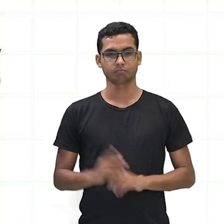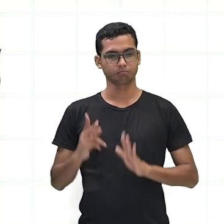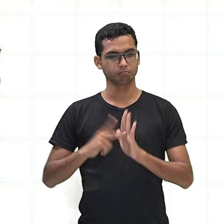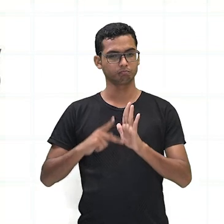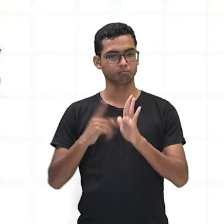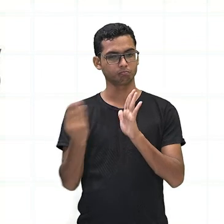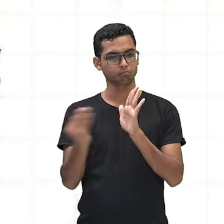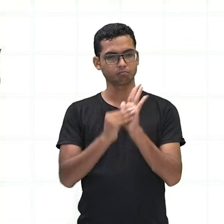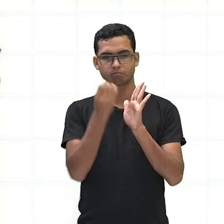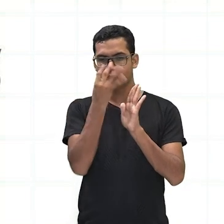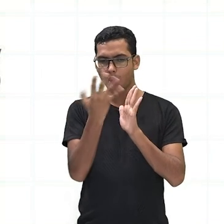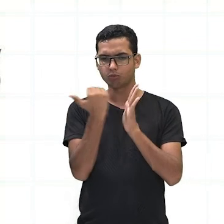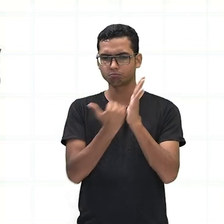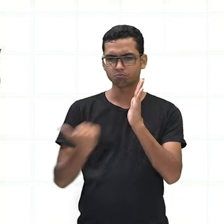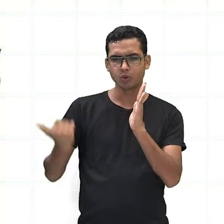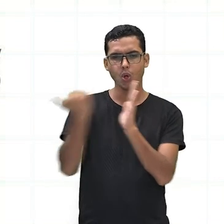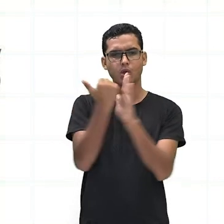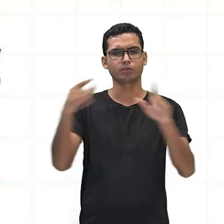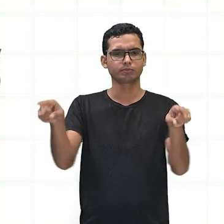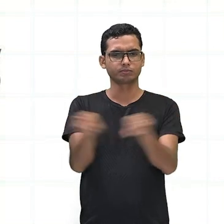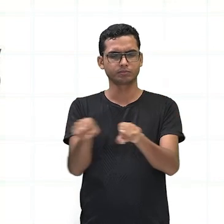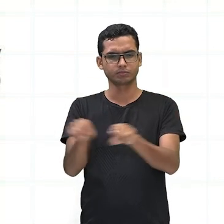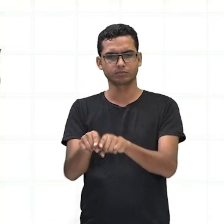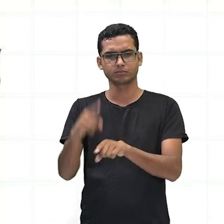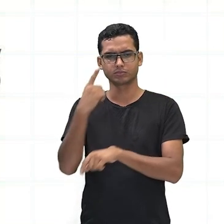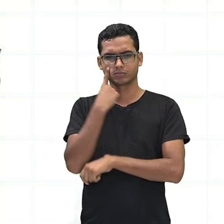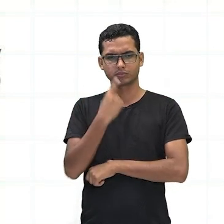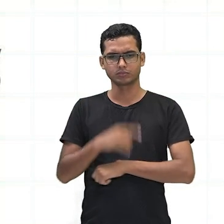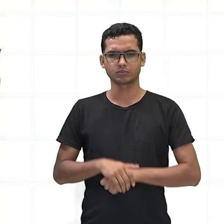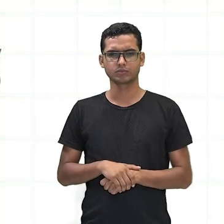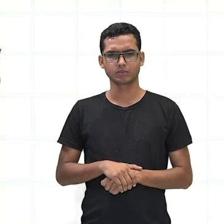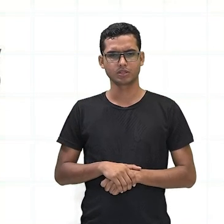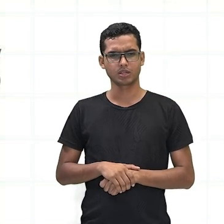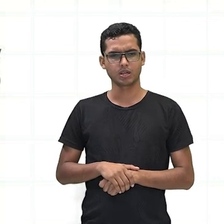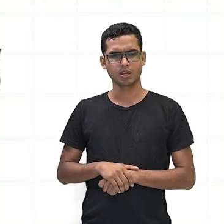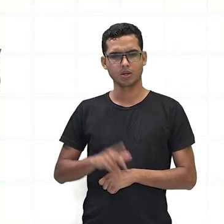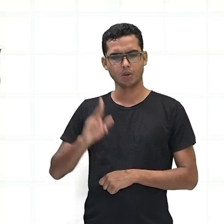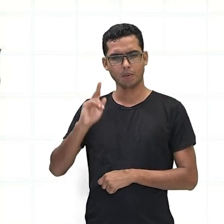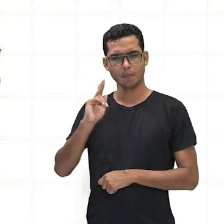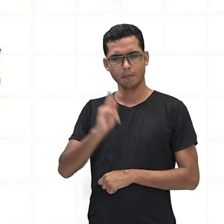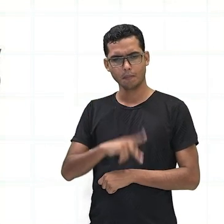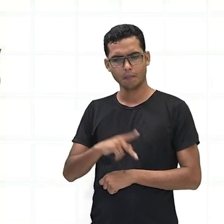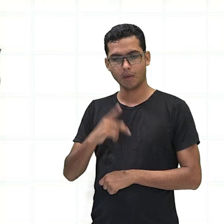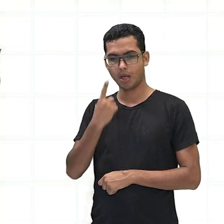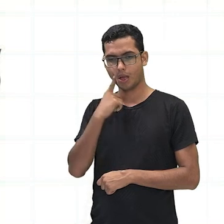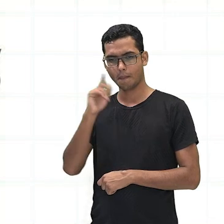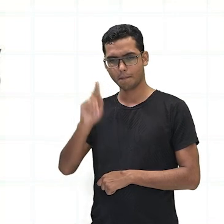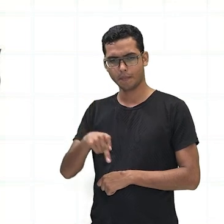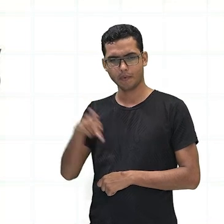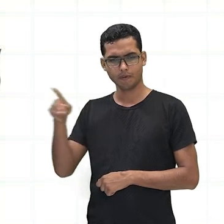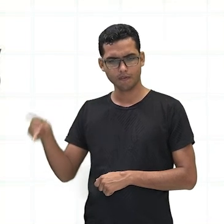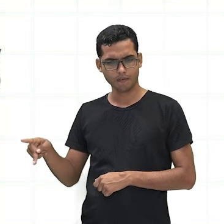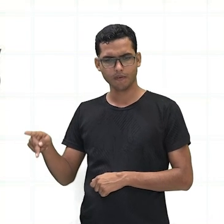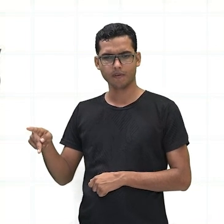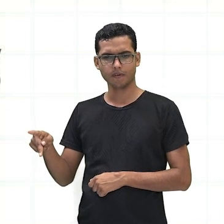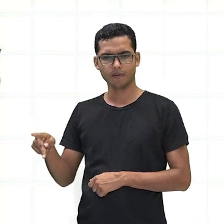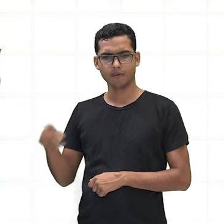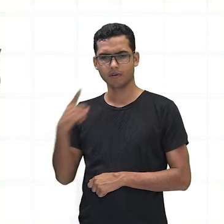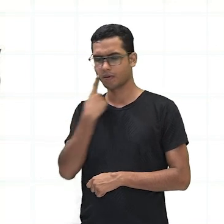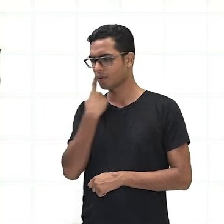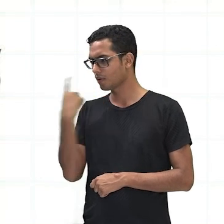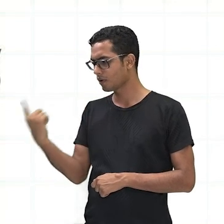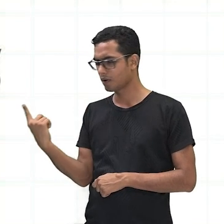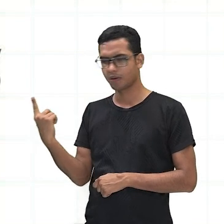them, ok? A teacher os puniu, ok? The film was not true. O filme não era